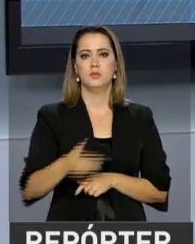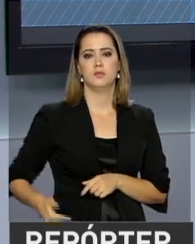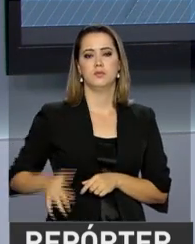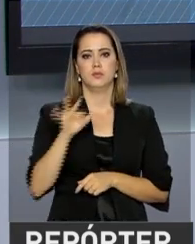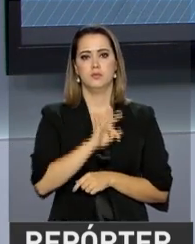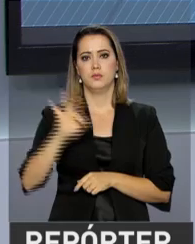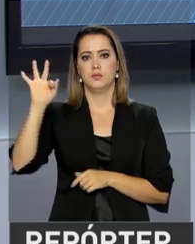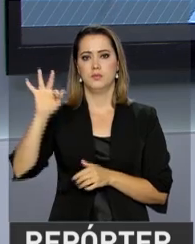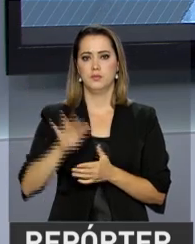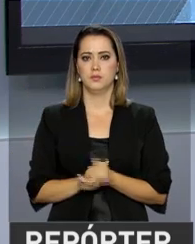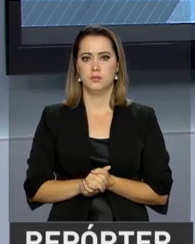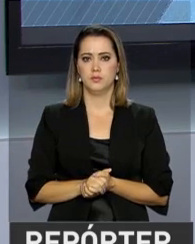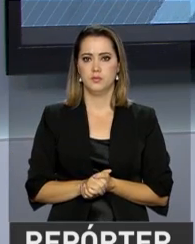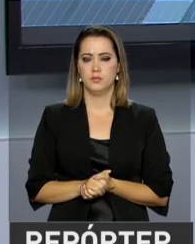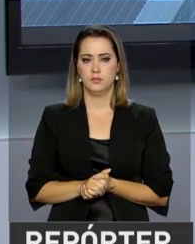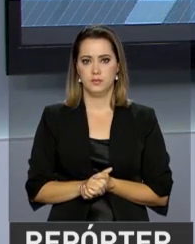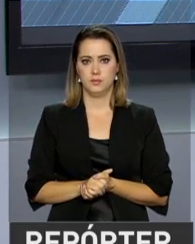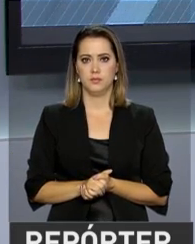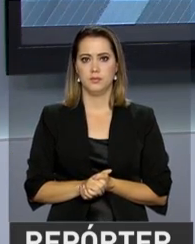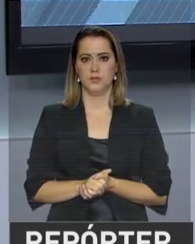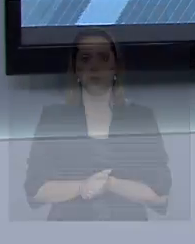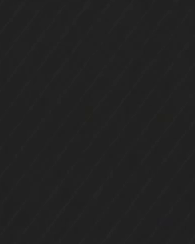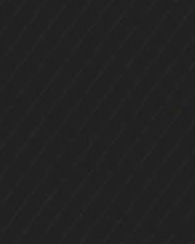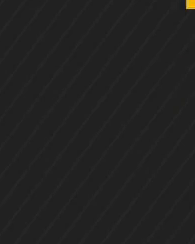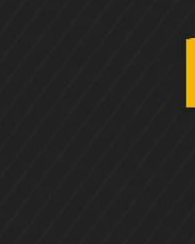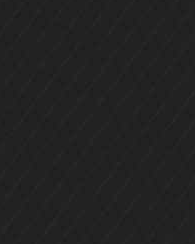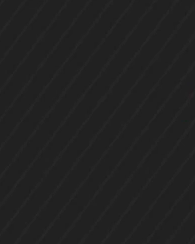na NBR a TV do Governo Federal